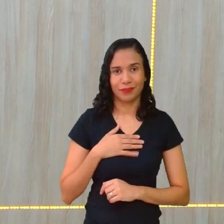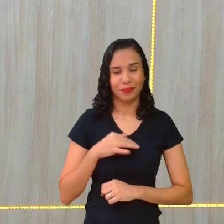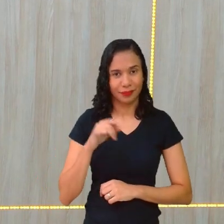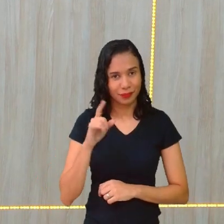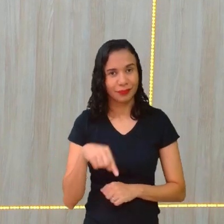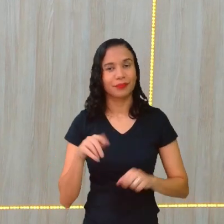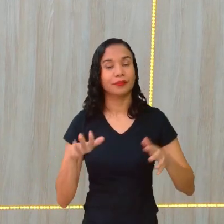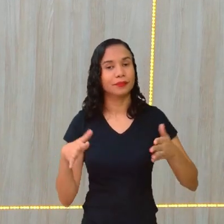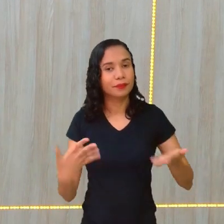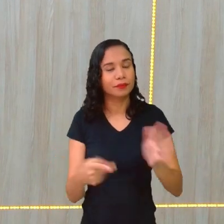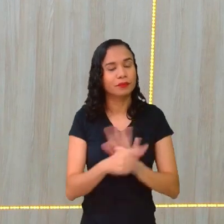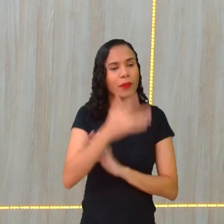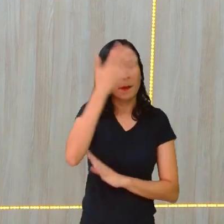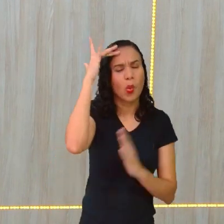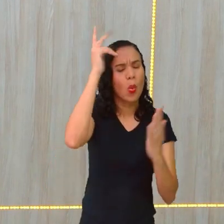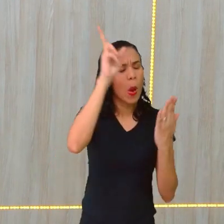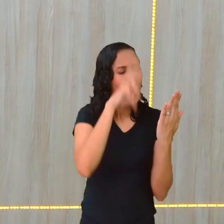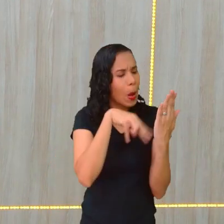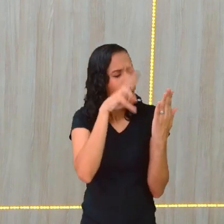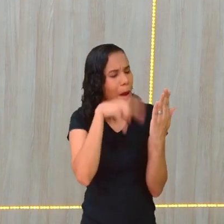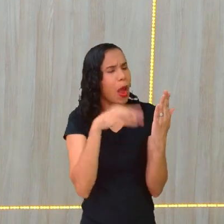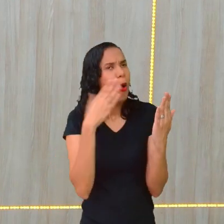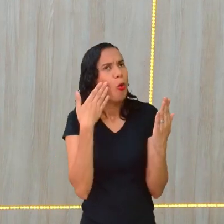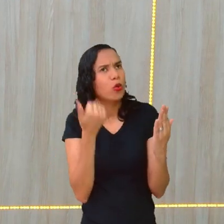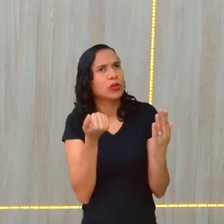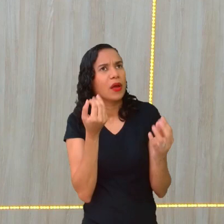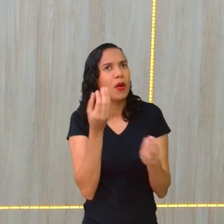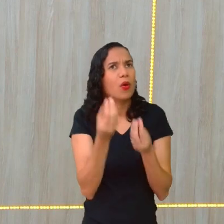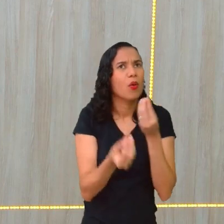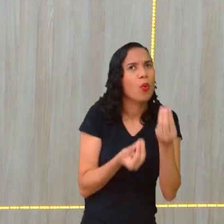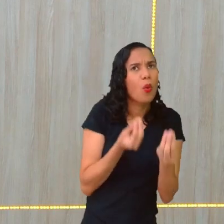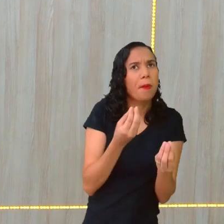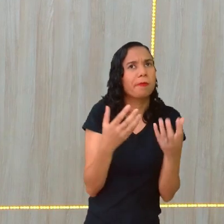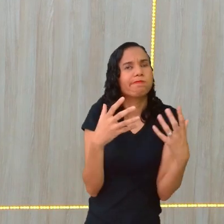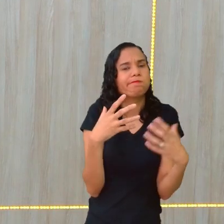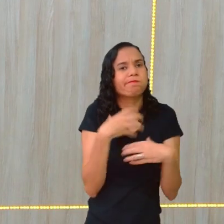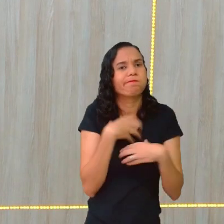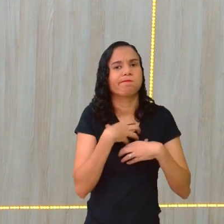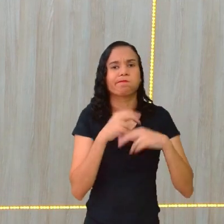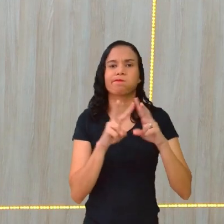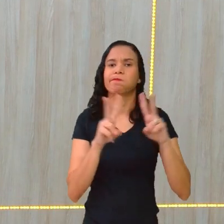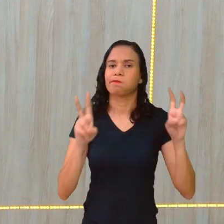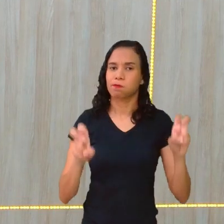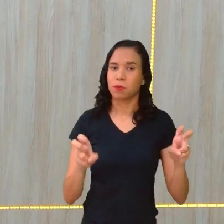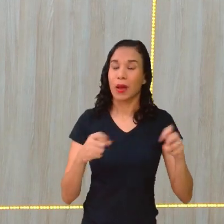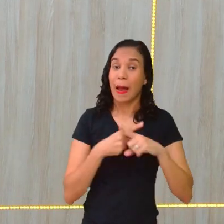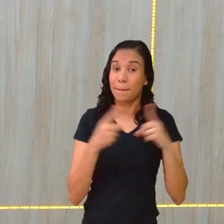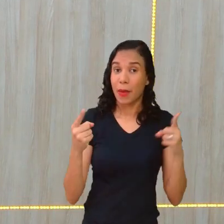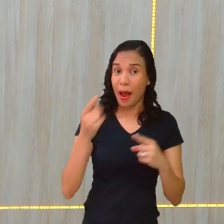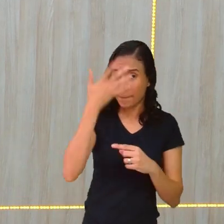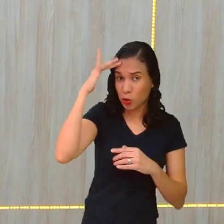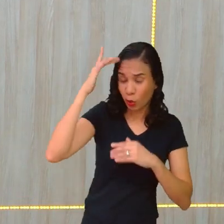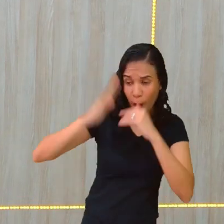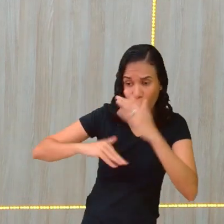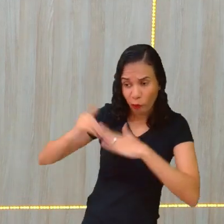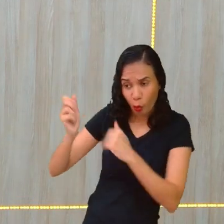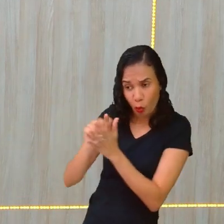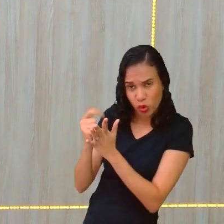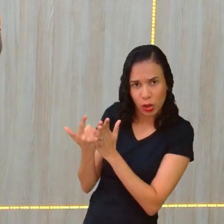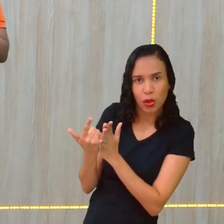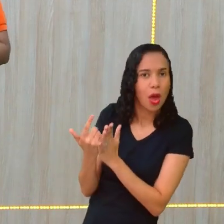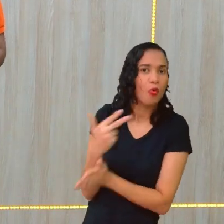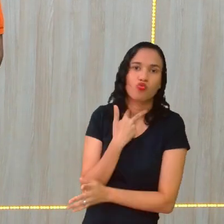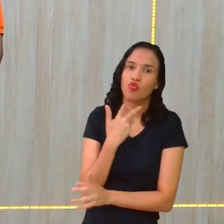né? Então, ao ler a notícia, eu vou saber como eu me sinto com relação a ela. Mas o jornalista, ele não pode